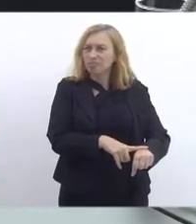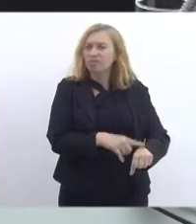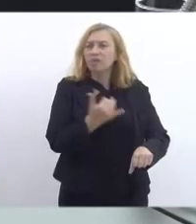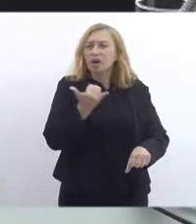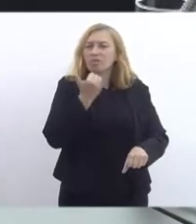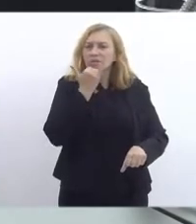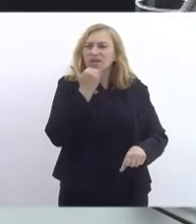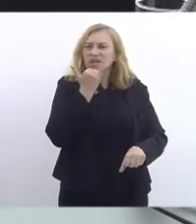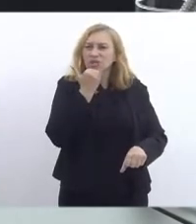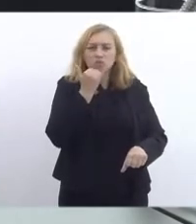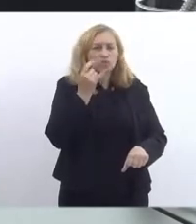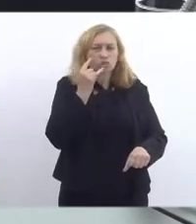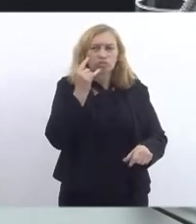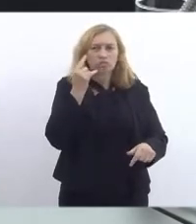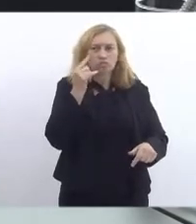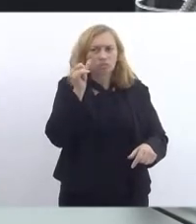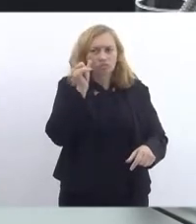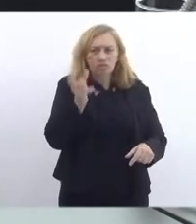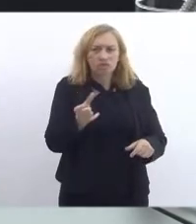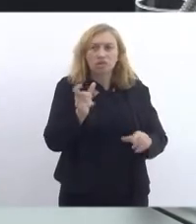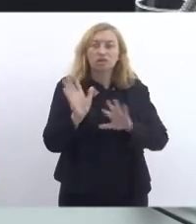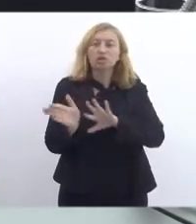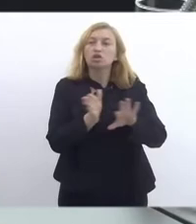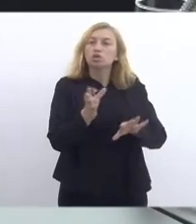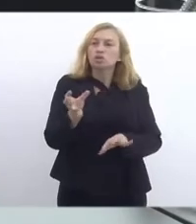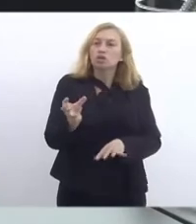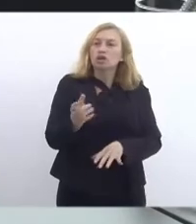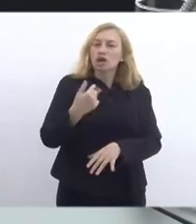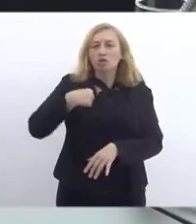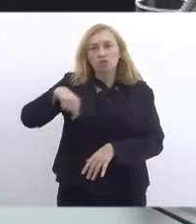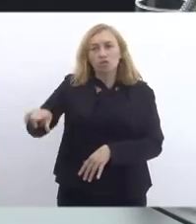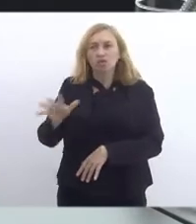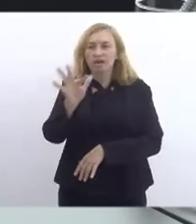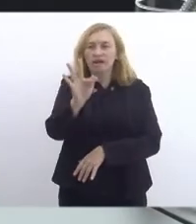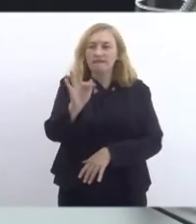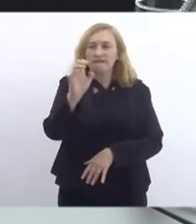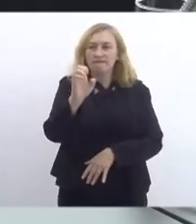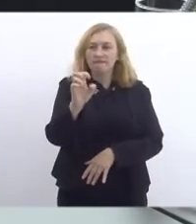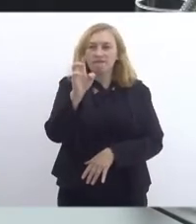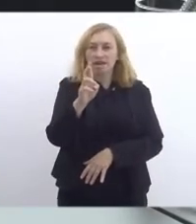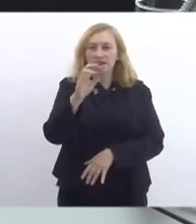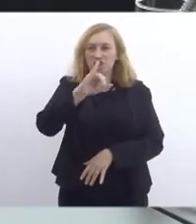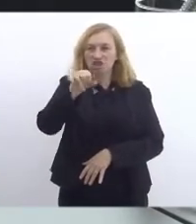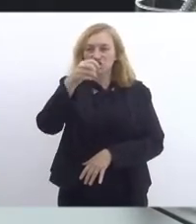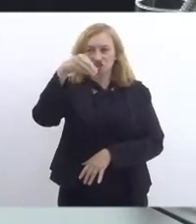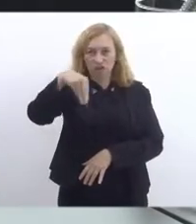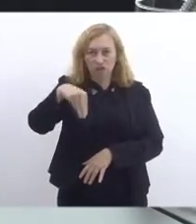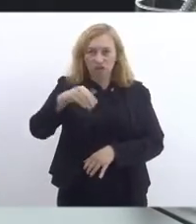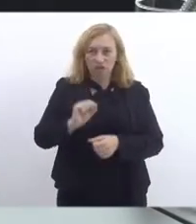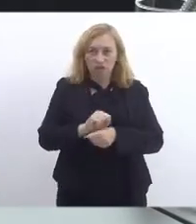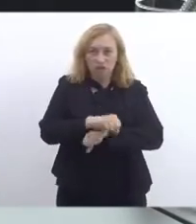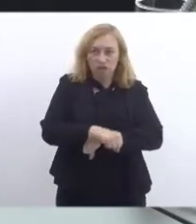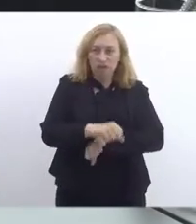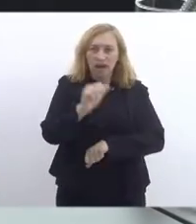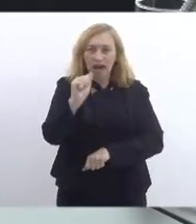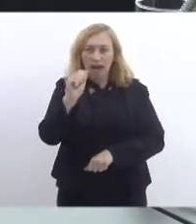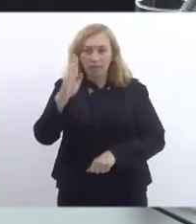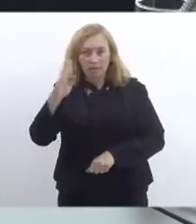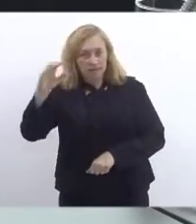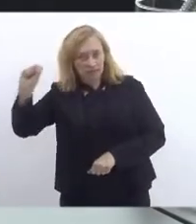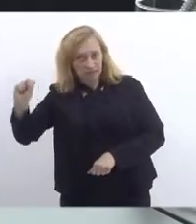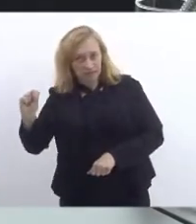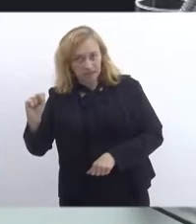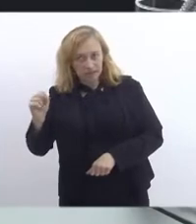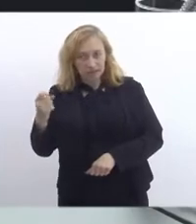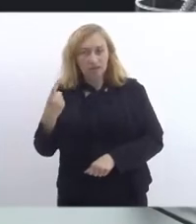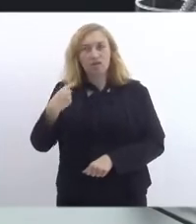perdão que eu não prestei atenção. Eu tive recentemente na Firjan, num seminário patrocinado pela ABES, fiz parte de uma